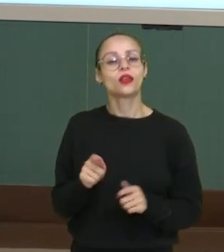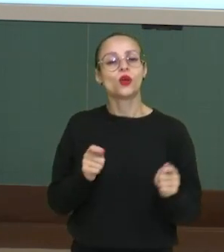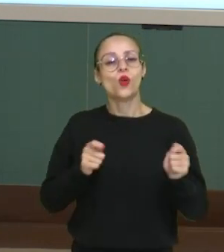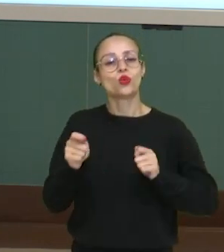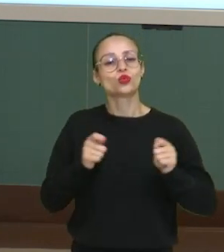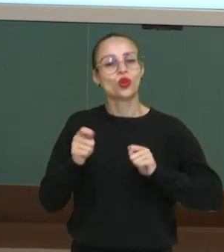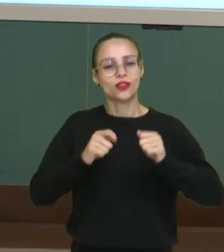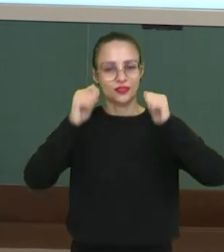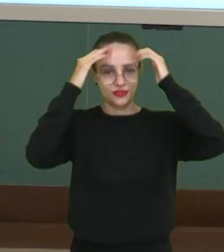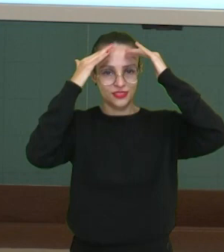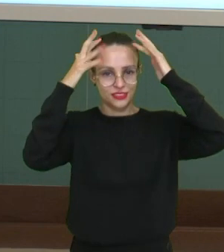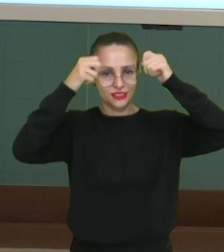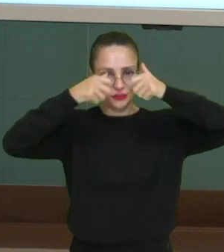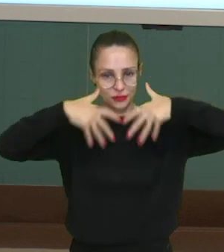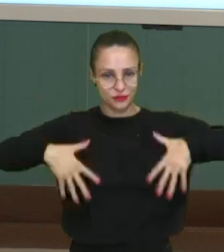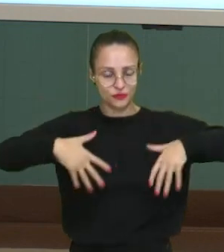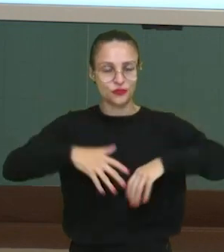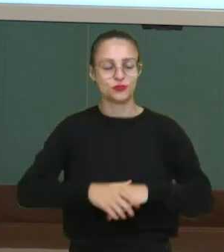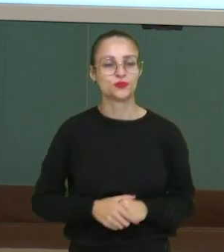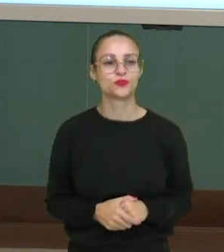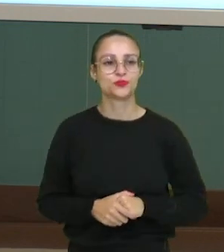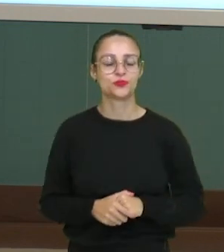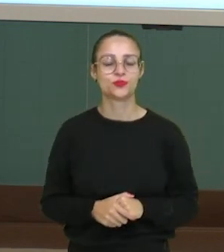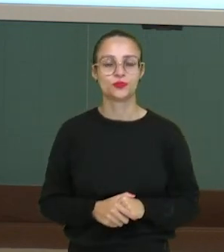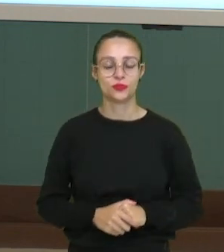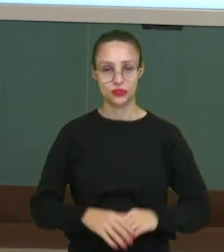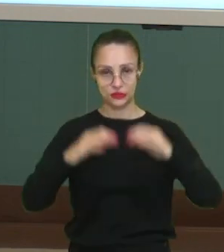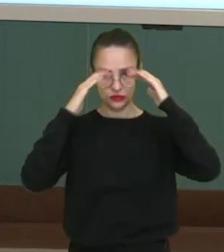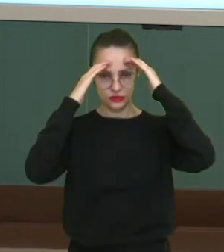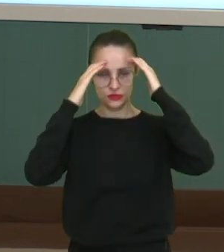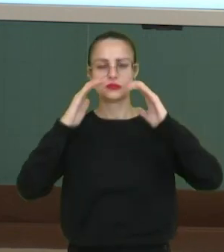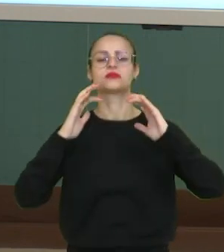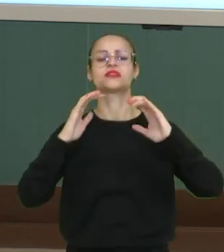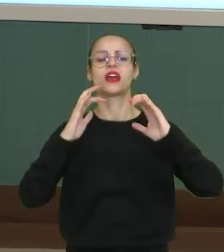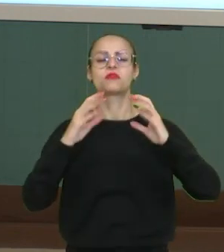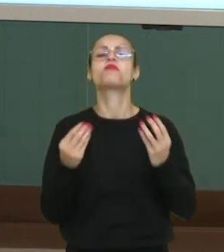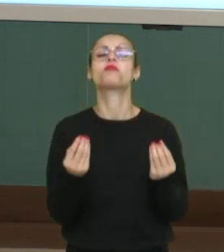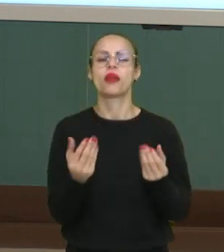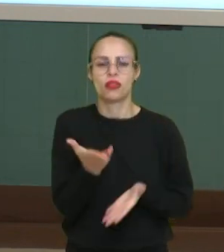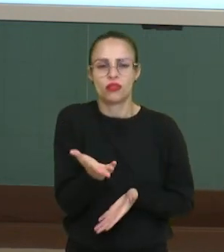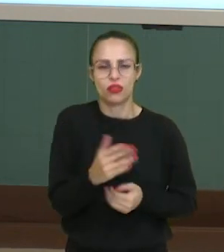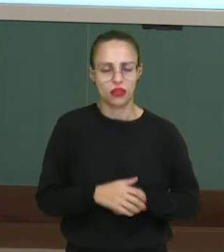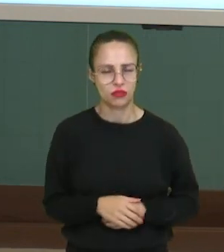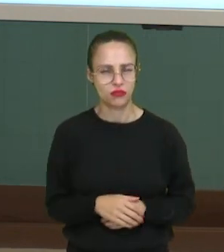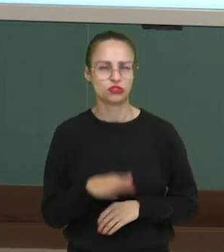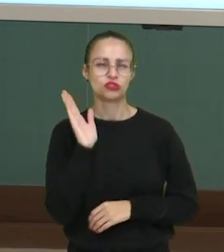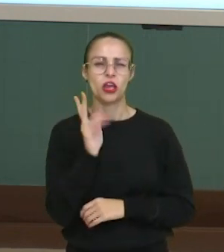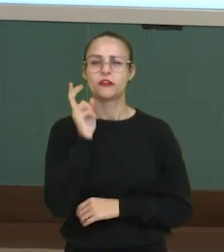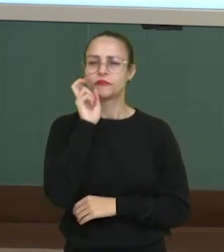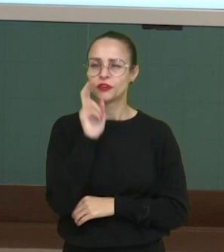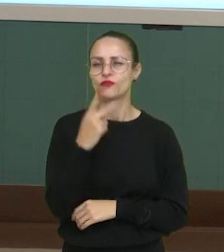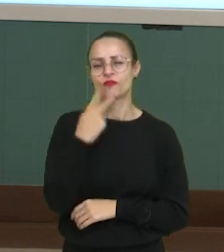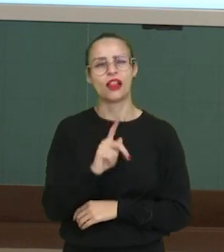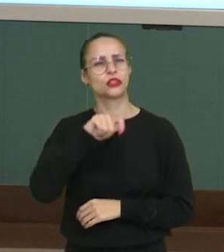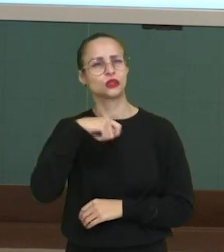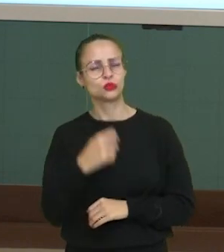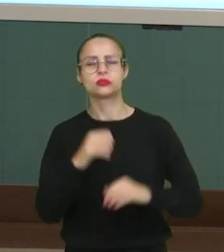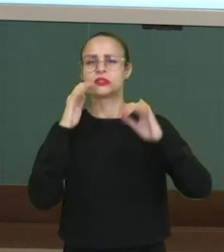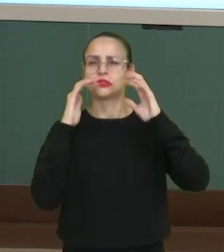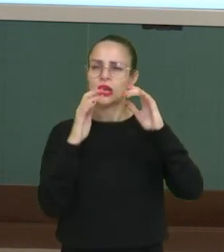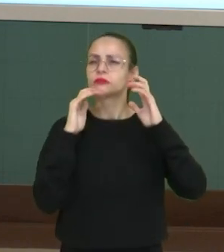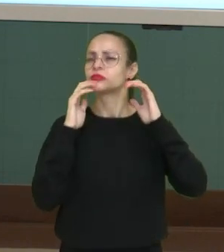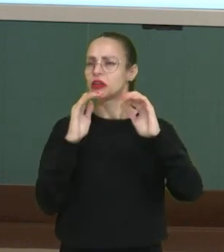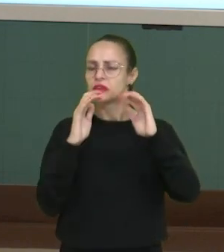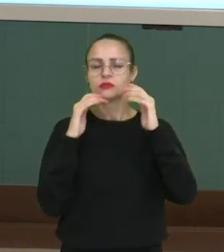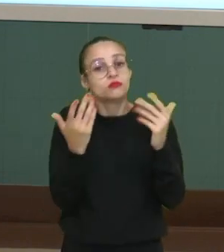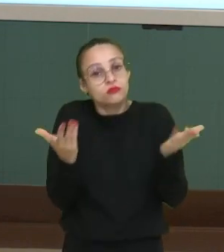nosso sistema nervoso. O cérebro, para que ele serve? Nós ouvimos tanto falar do cérebro. Então, ele